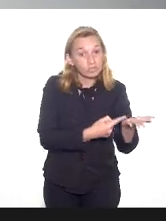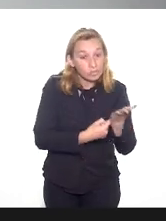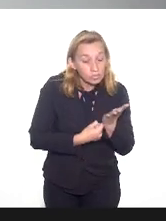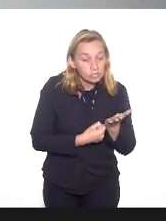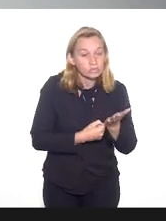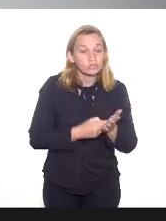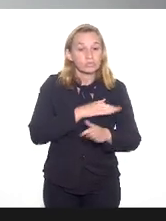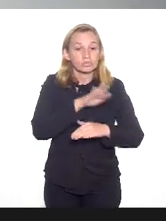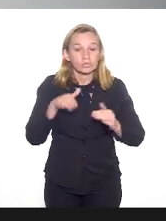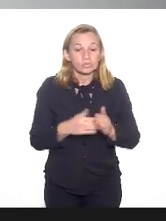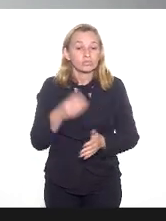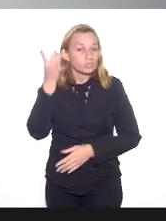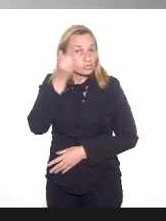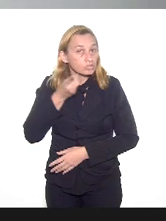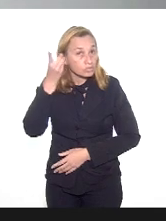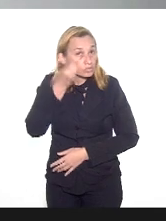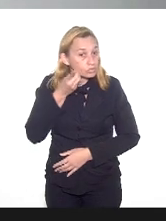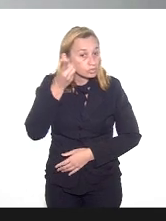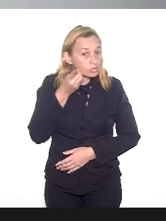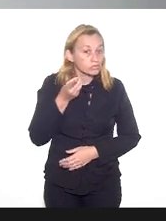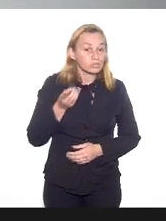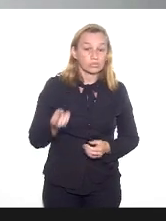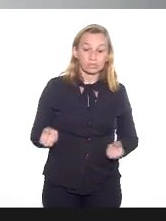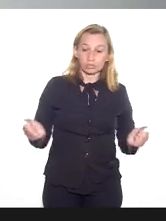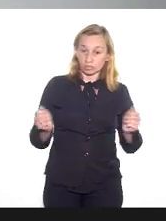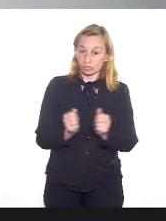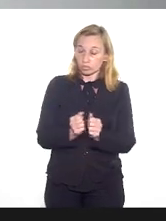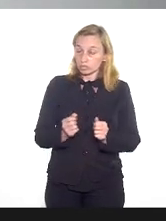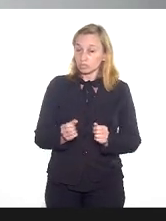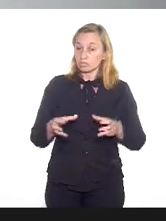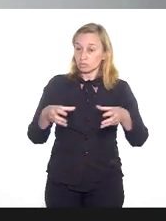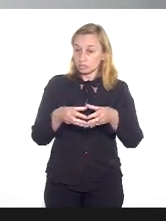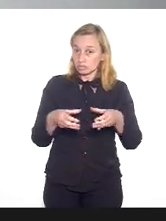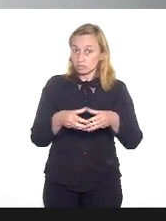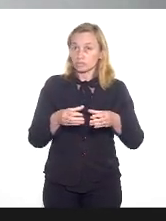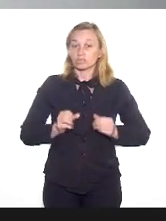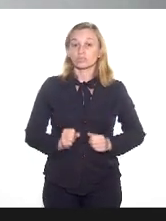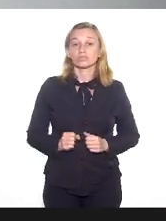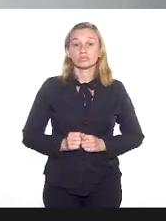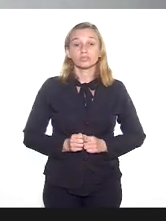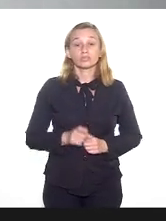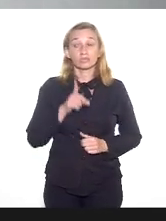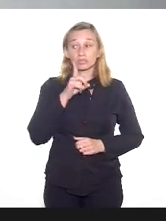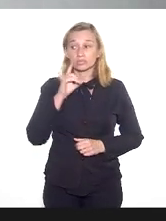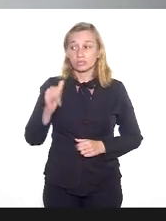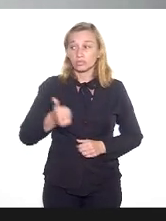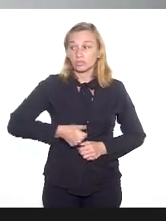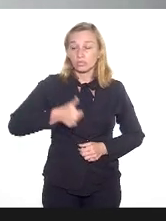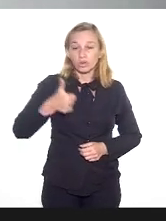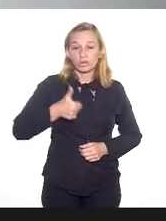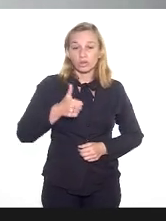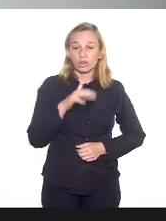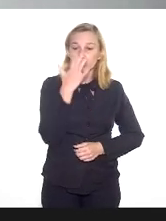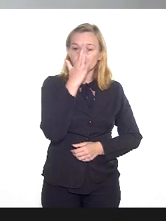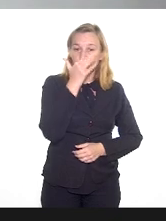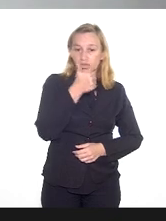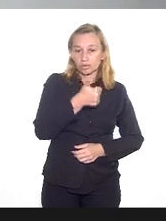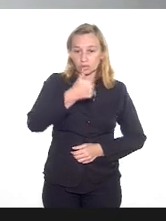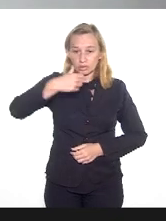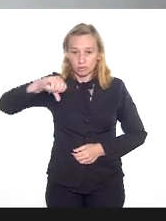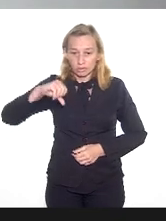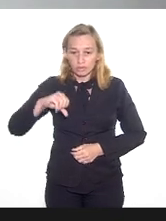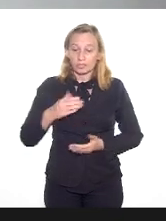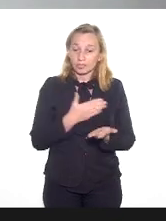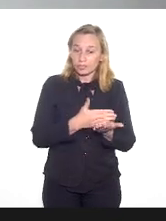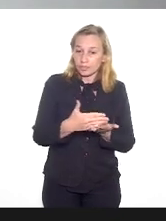a todas as deputadas e deputados que participaram dessa comissão. Lá no dia 1 de fevereiro de 2019, quando a gente